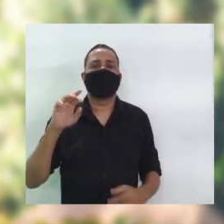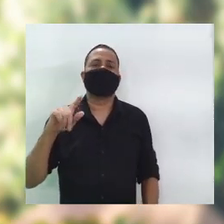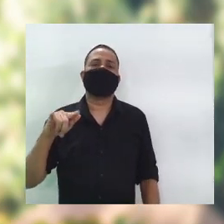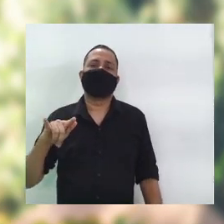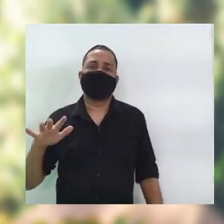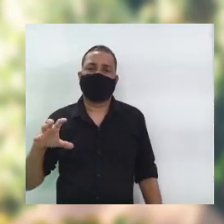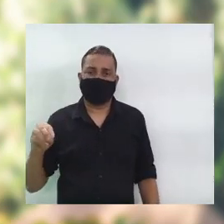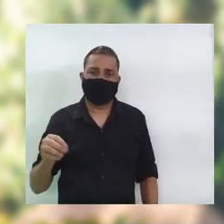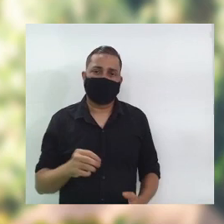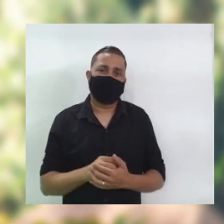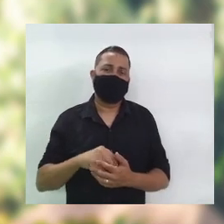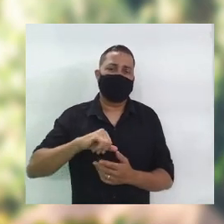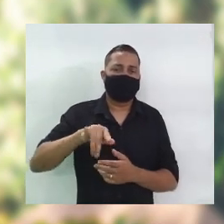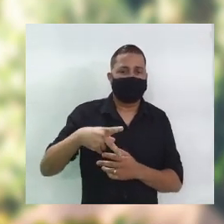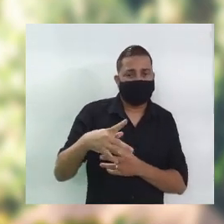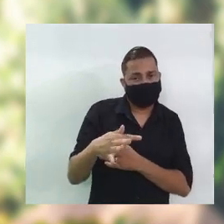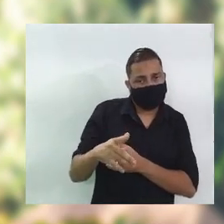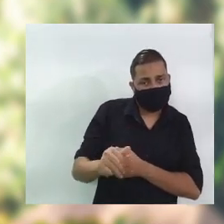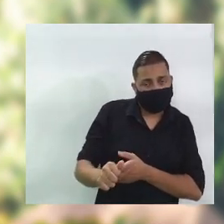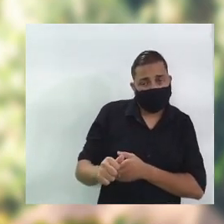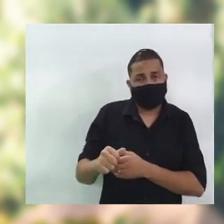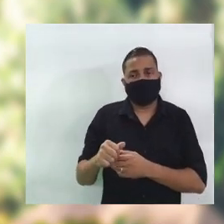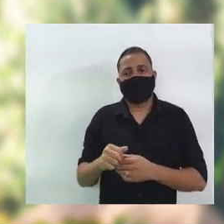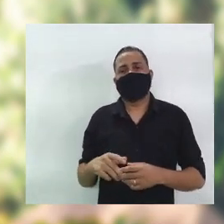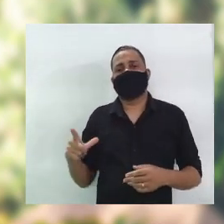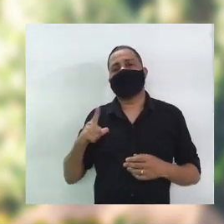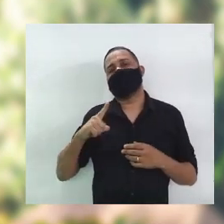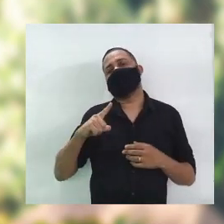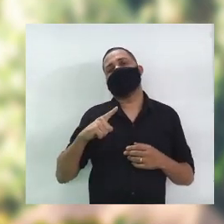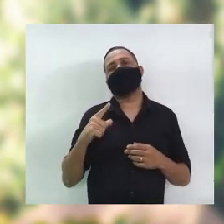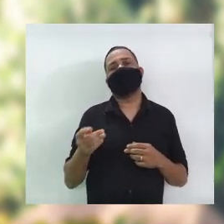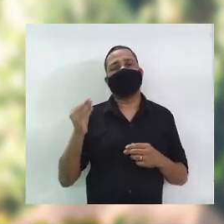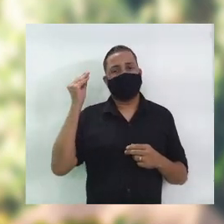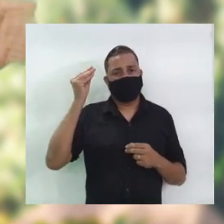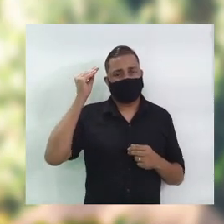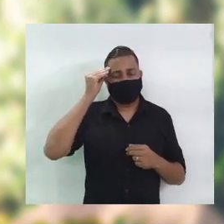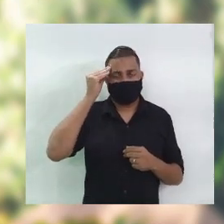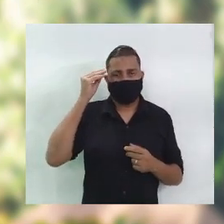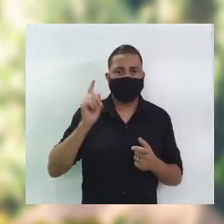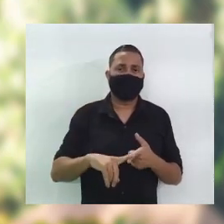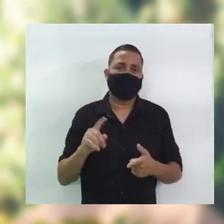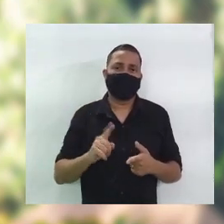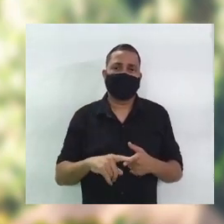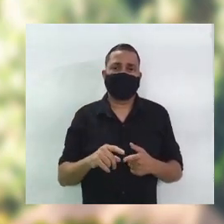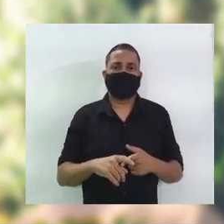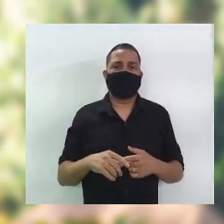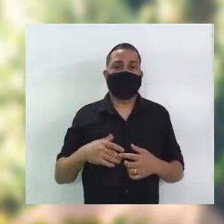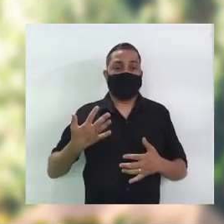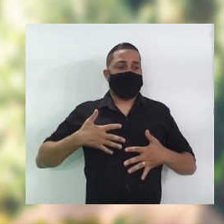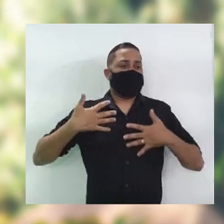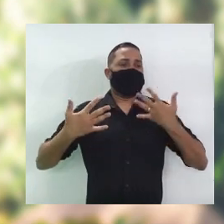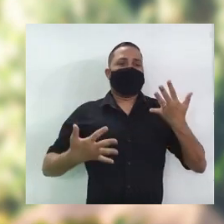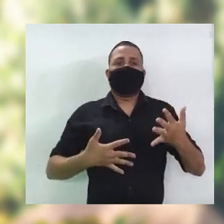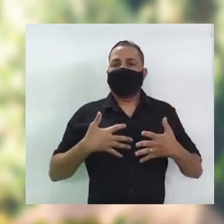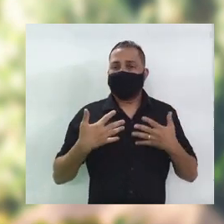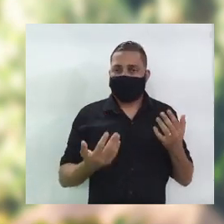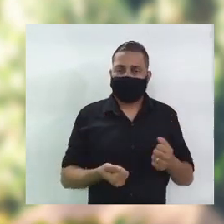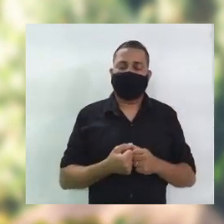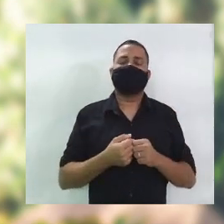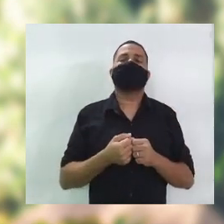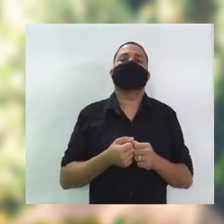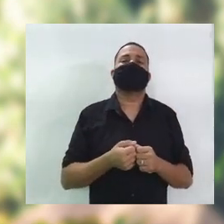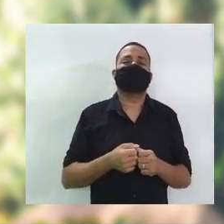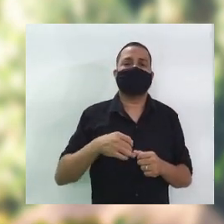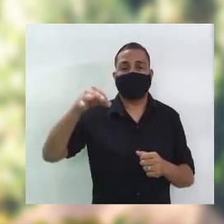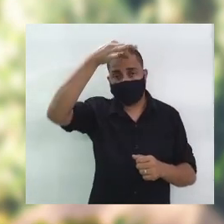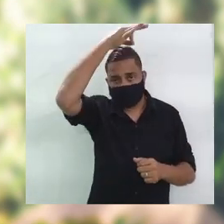O Japamala, e atingir aos estados de consciência e o êxtase espiritual. Vejam como é